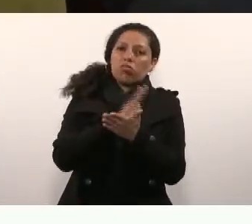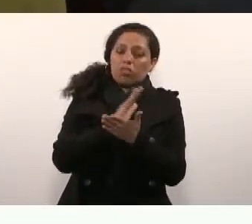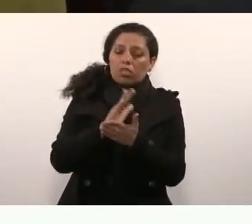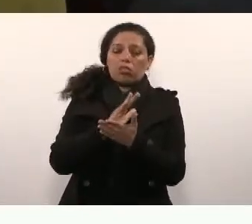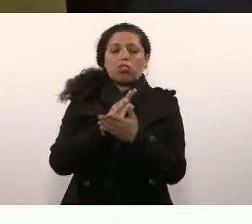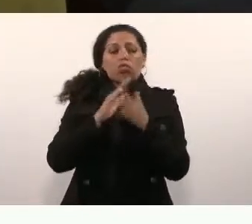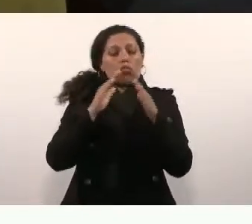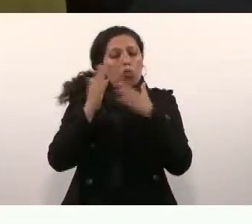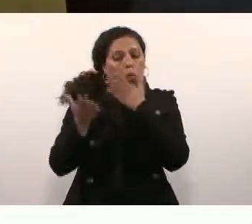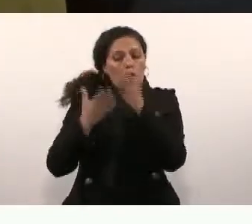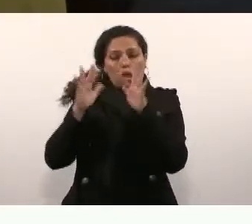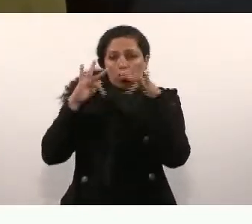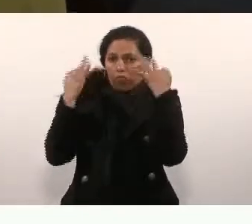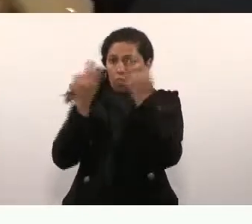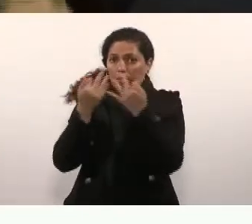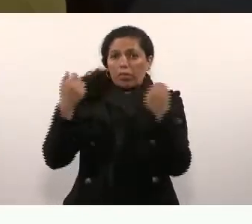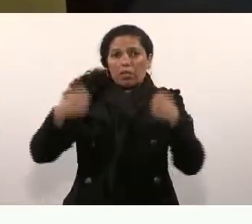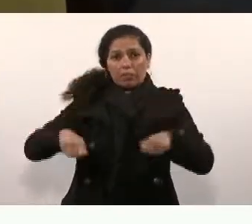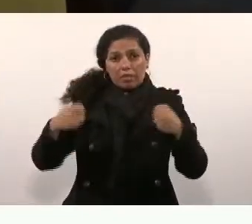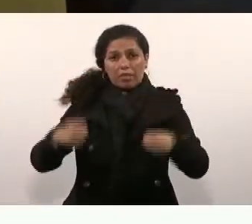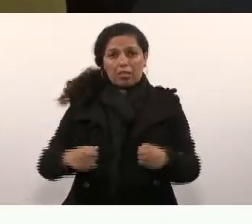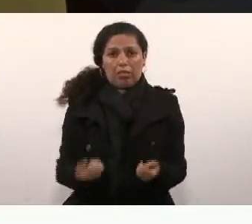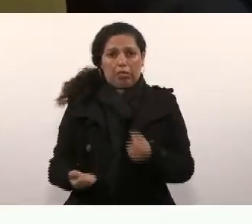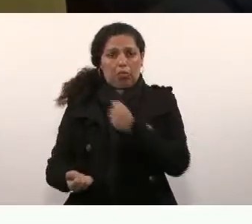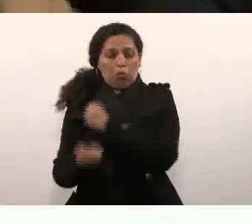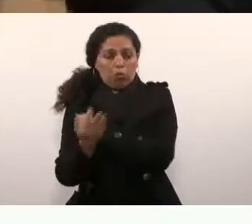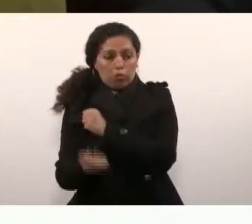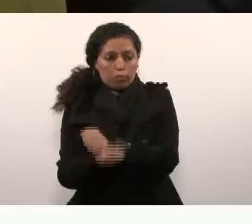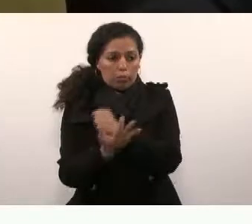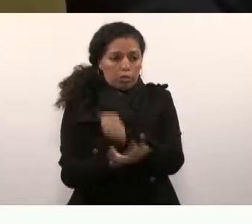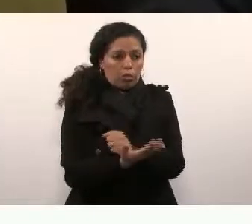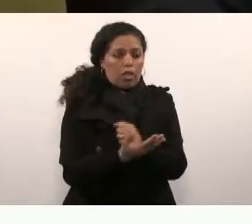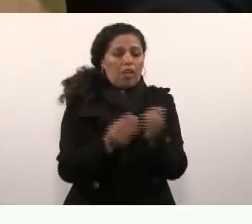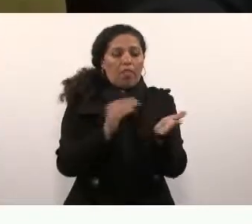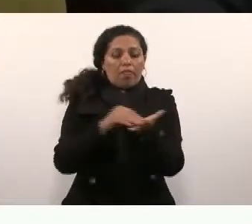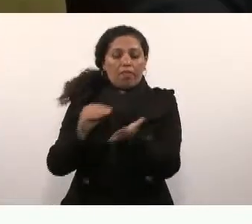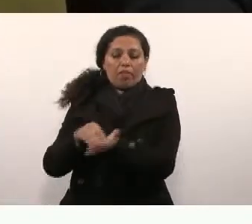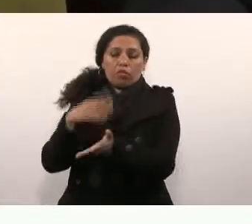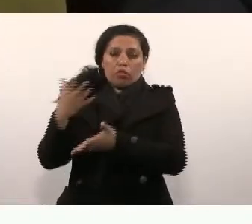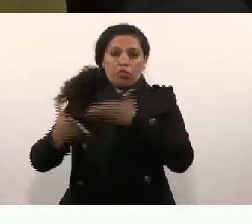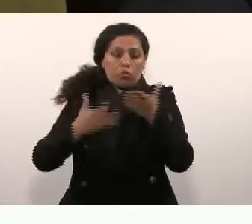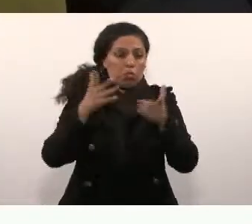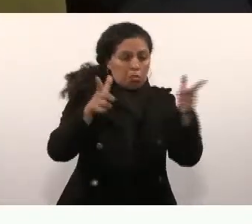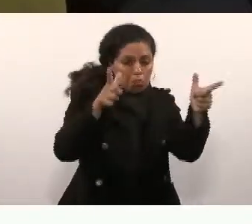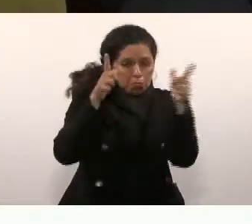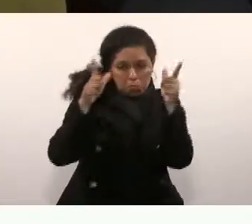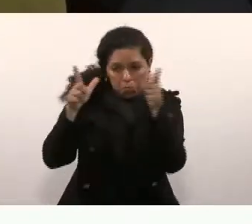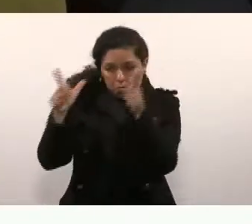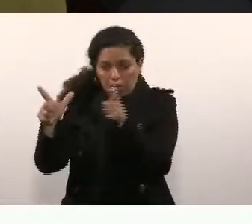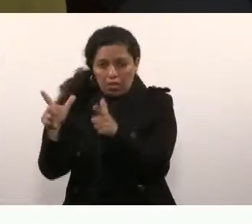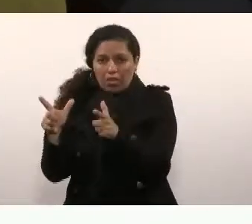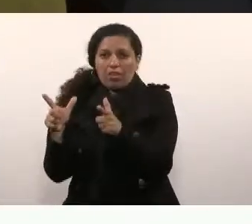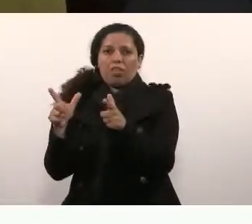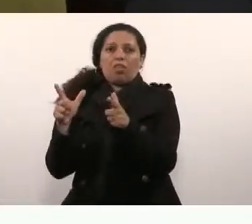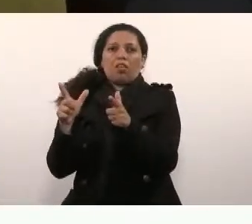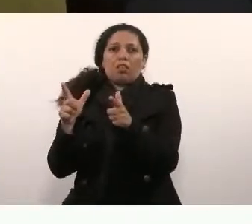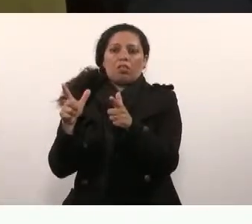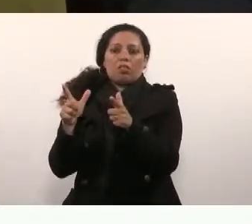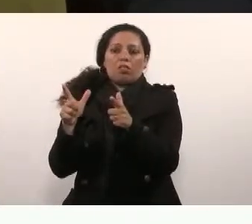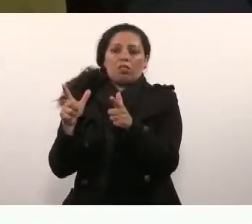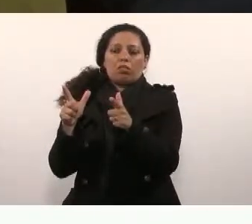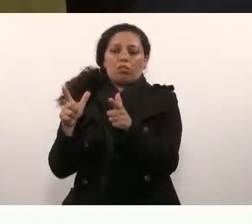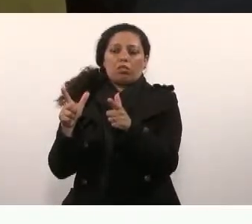dessas famílias, e o que ele disse, a corrupção, o mau entendimento, a ganância, fez dessas famílias de